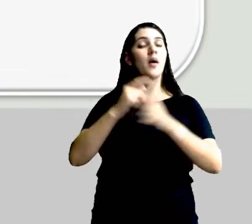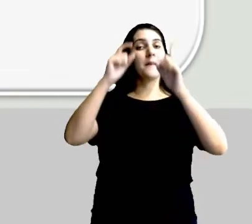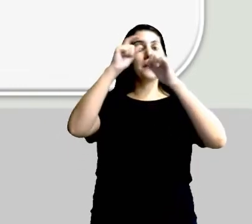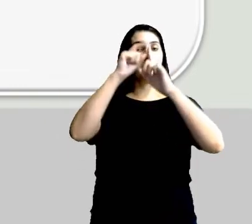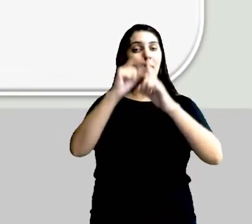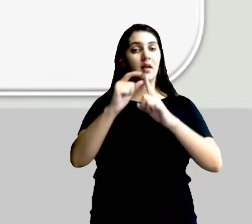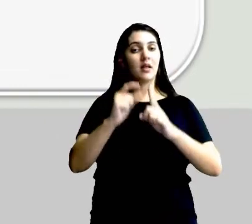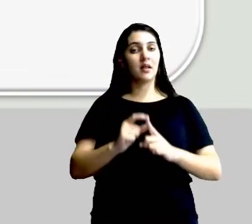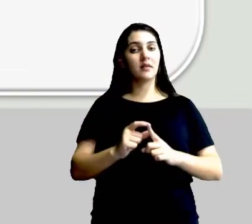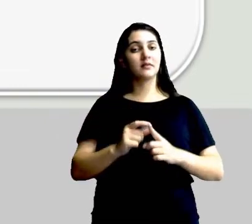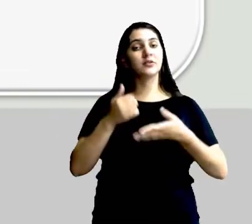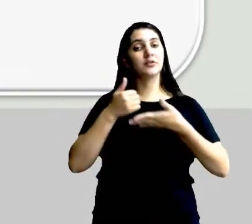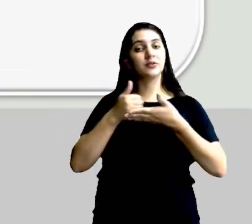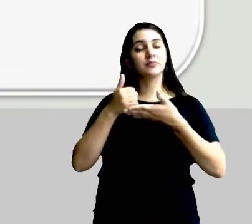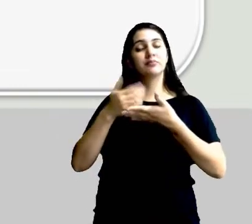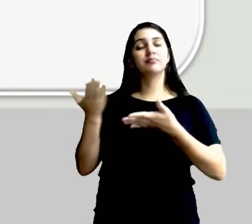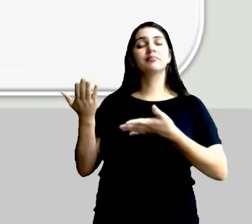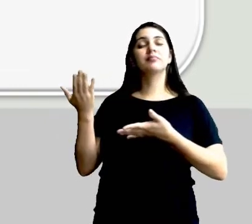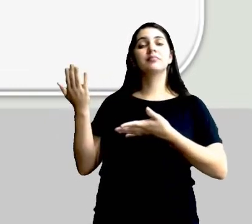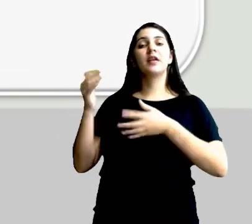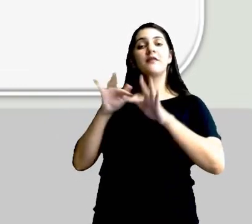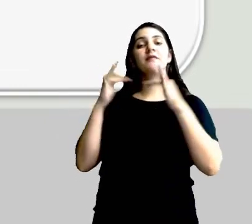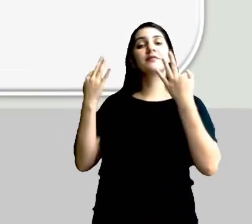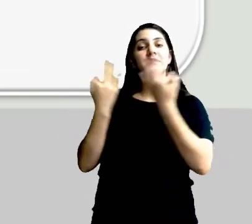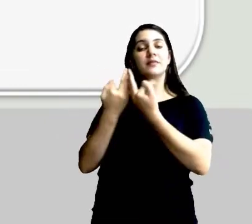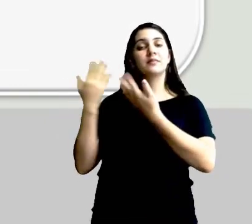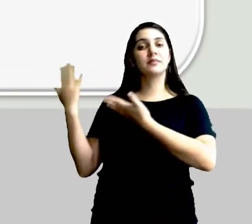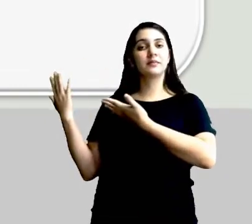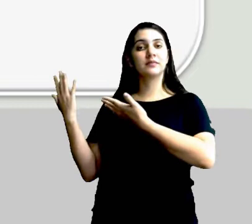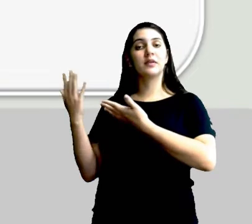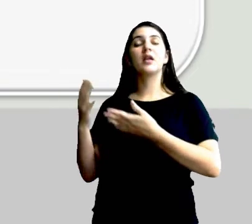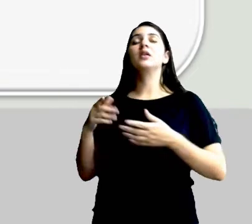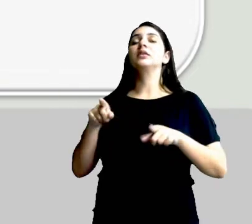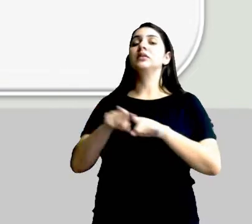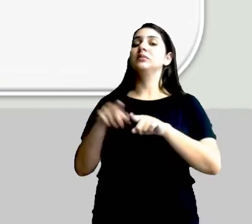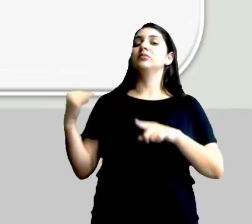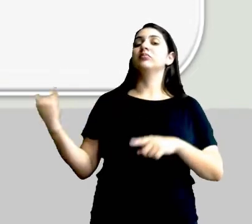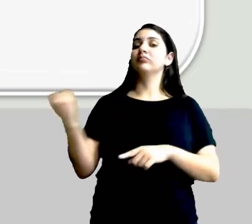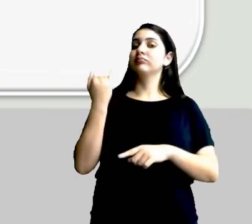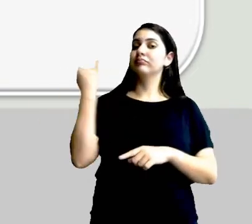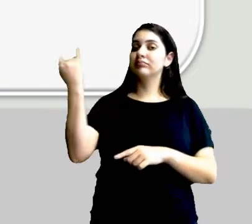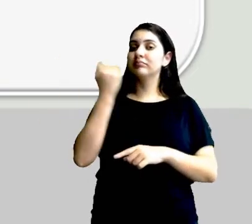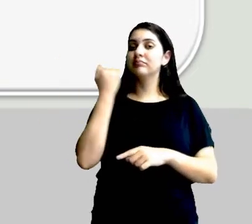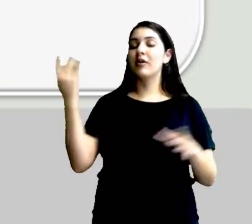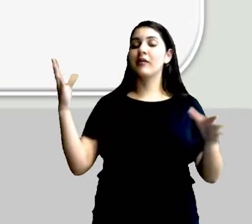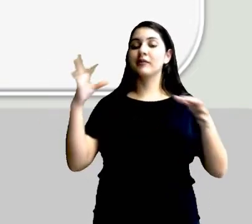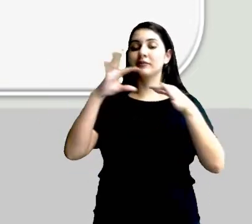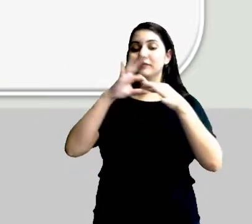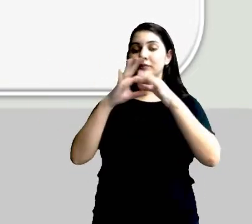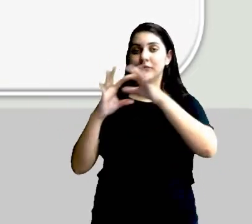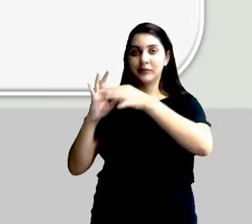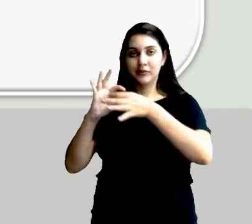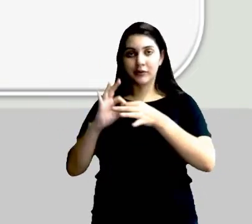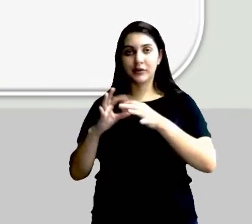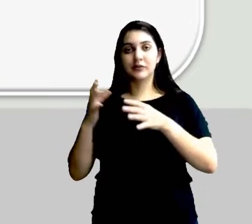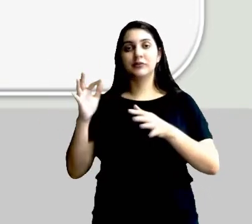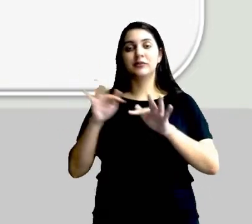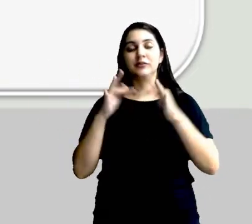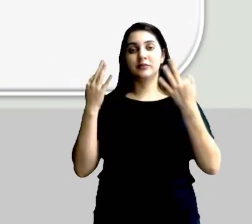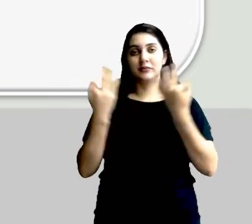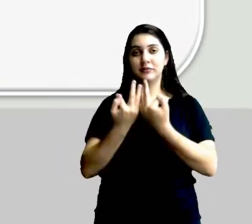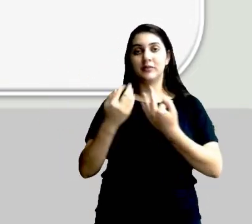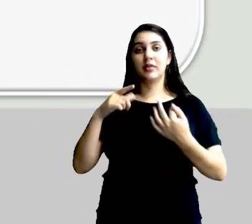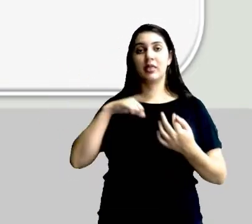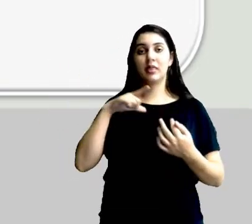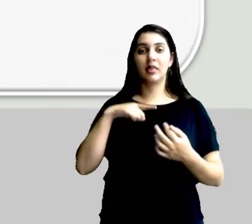que complementam a family e que são muito importantes dentro aí do contexto familiar.